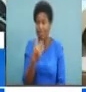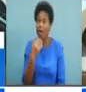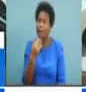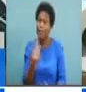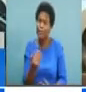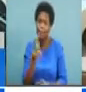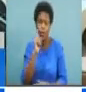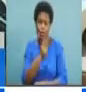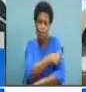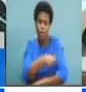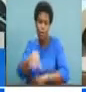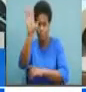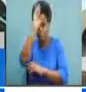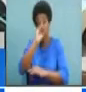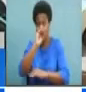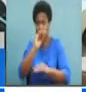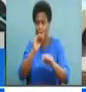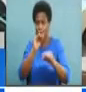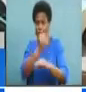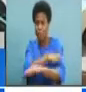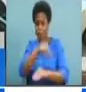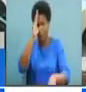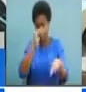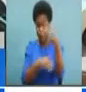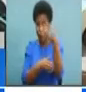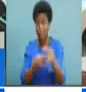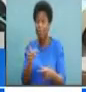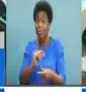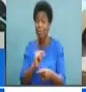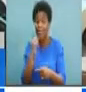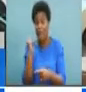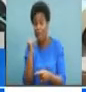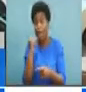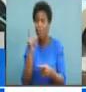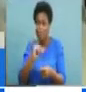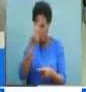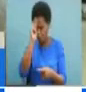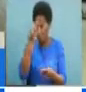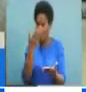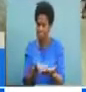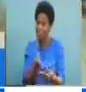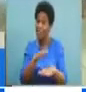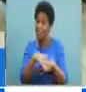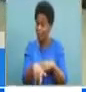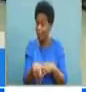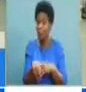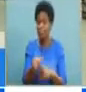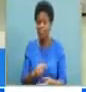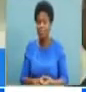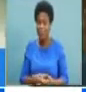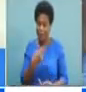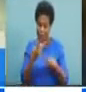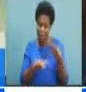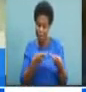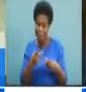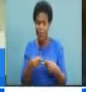senhora embaixadora, também mais uma vez, mais do que pelo facto de ser embaixadora, ela entregou-se também a esta causa. Uma